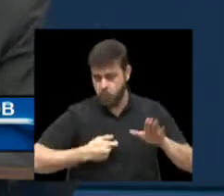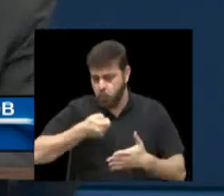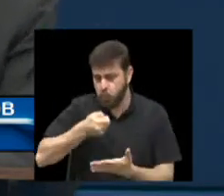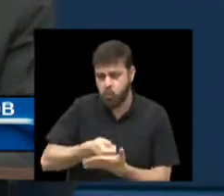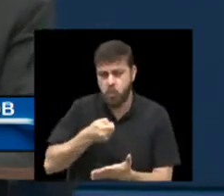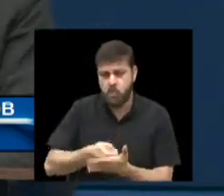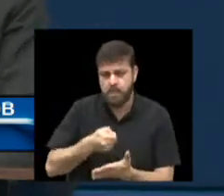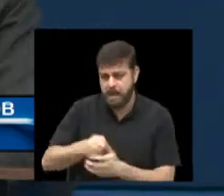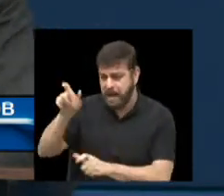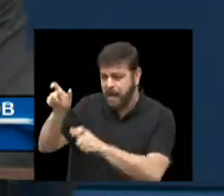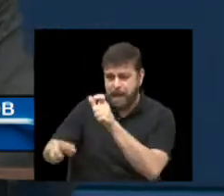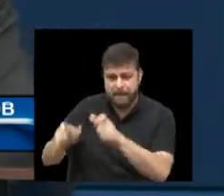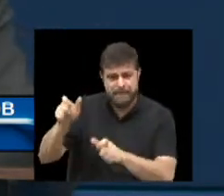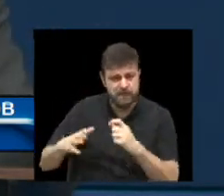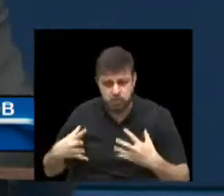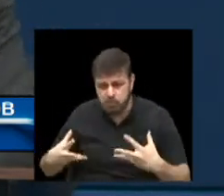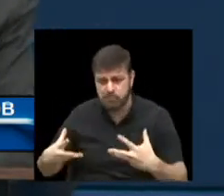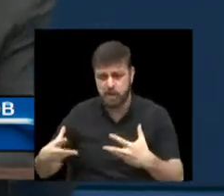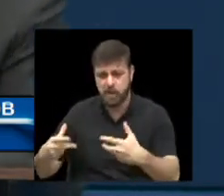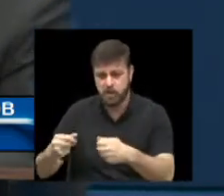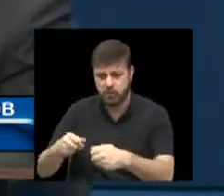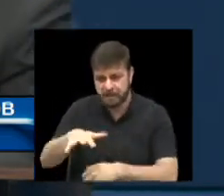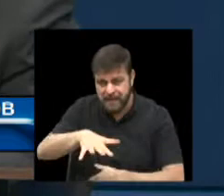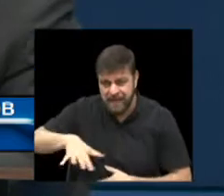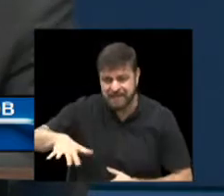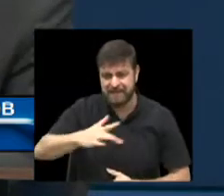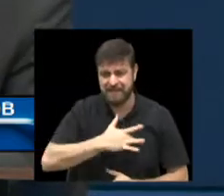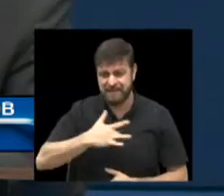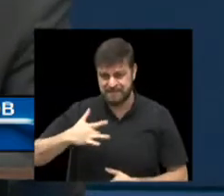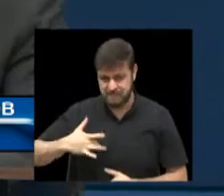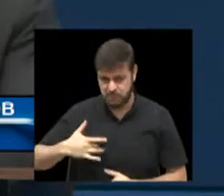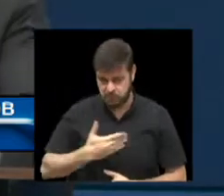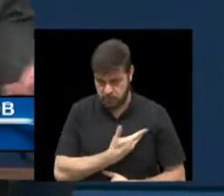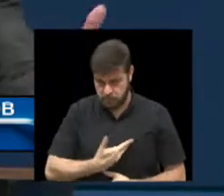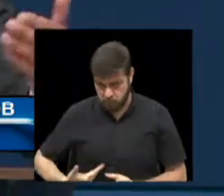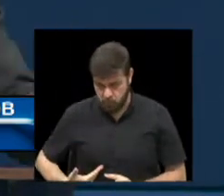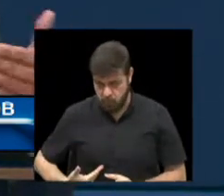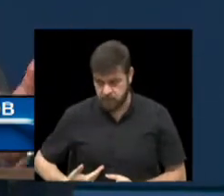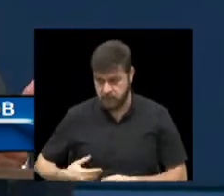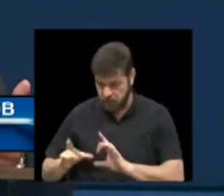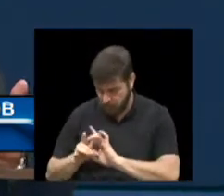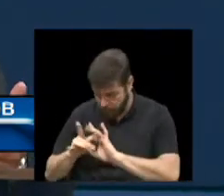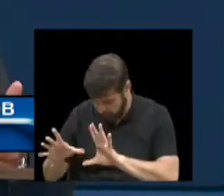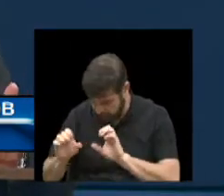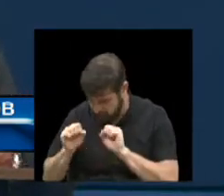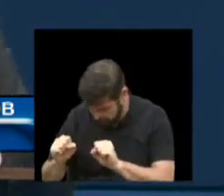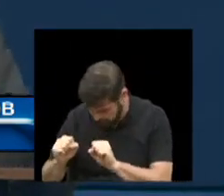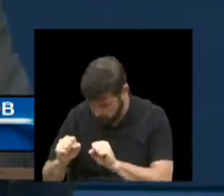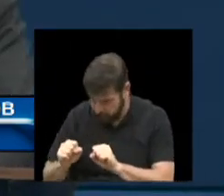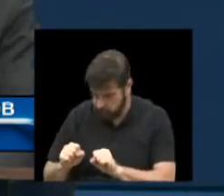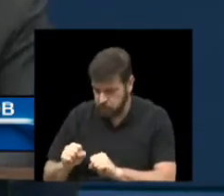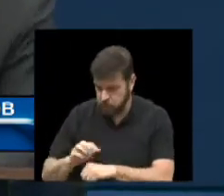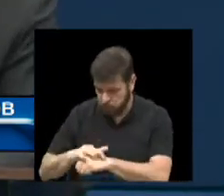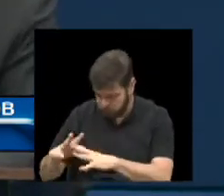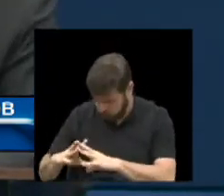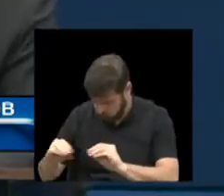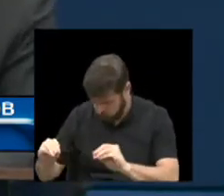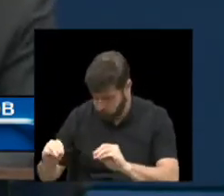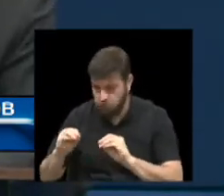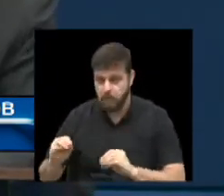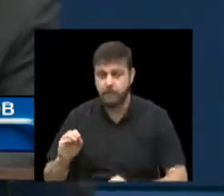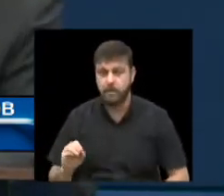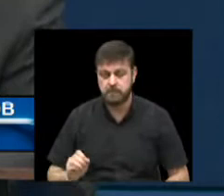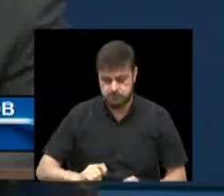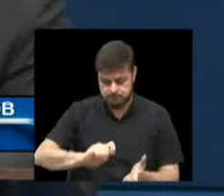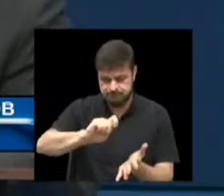todos os pacientes da rede pública, após receber alta, ele pode pedir o documento que foi assinado pelo